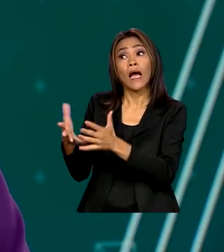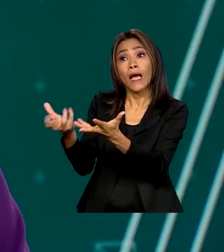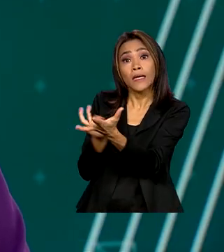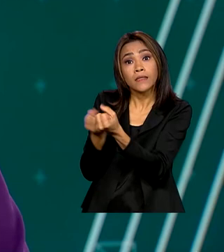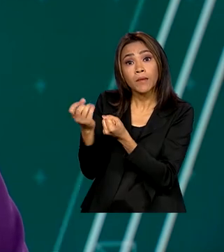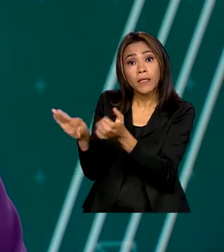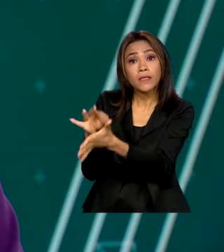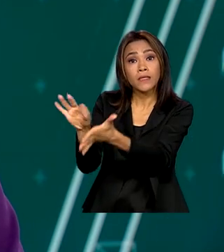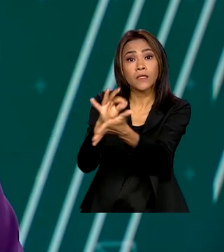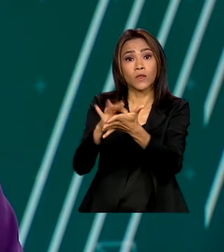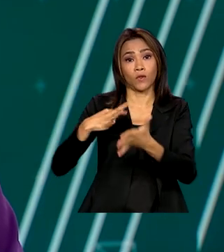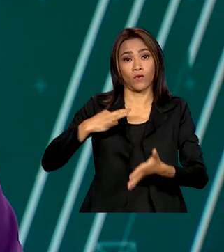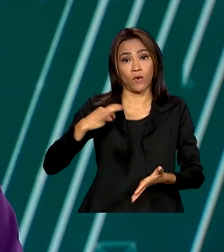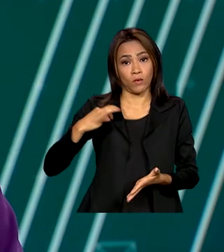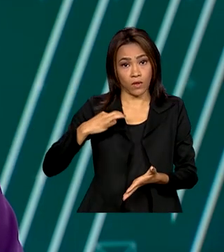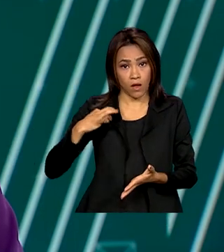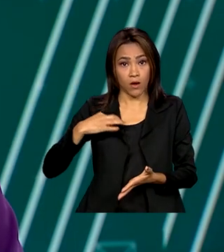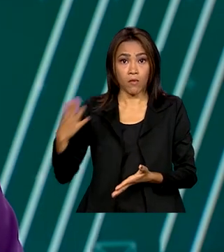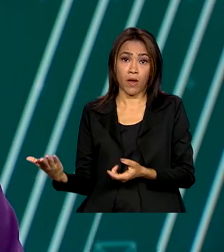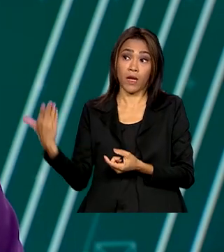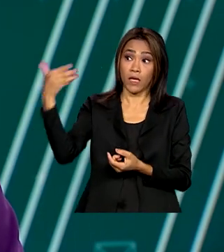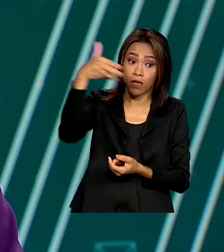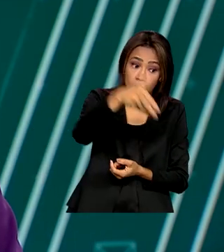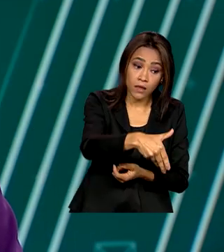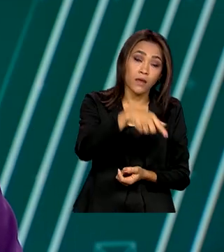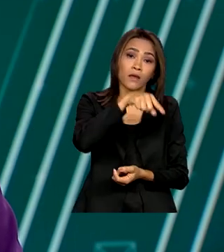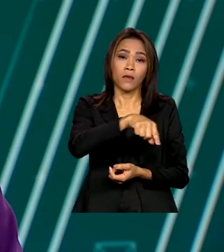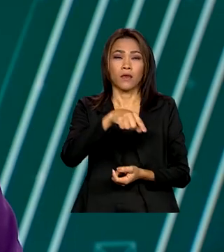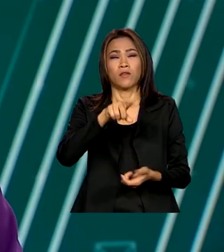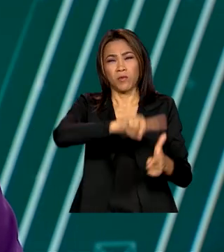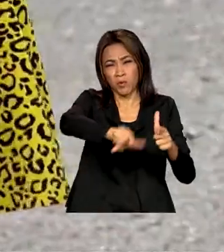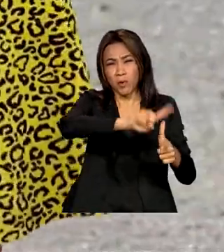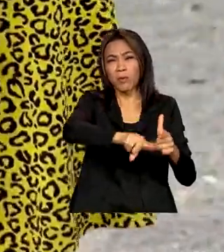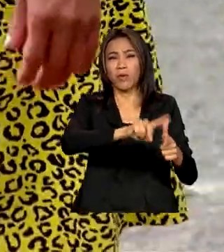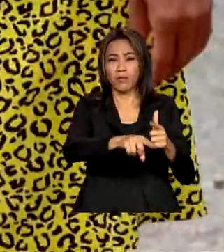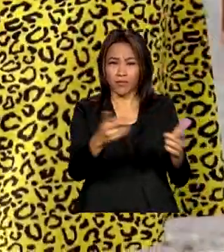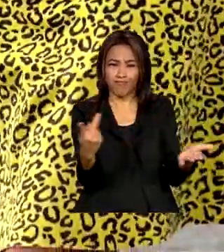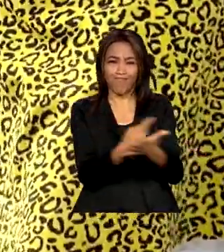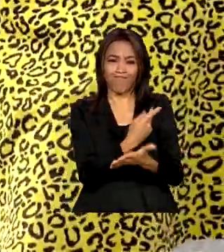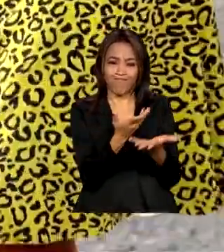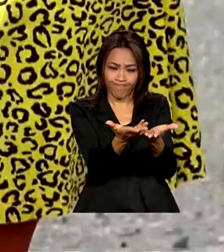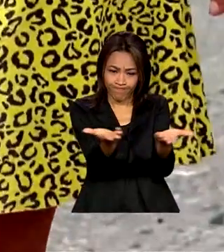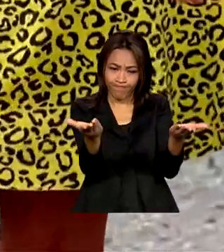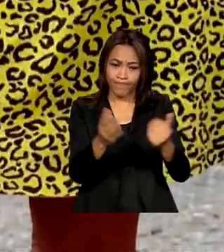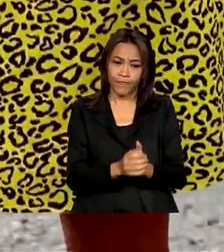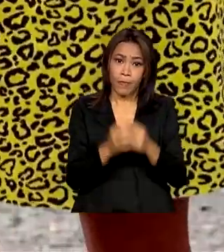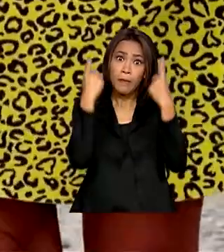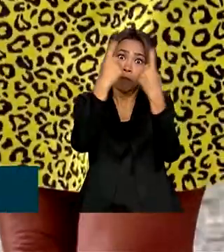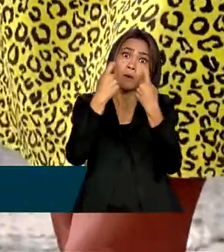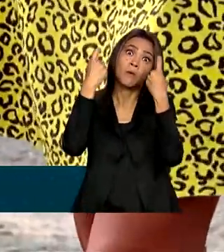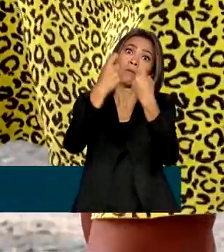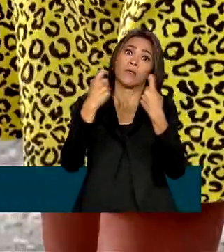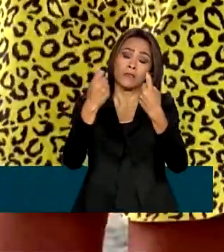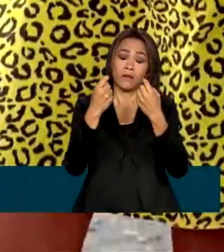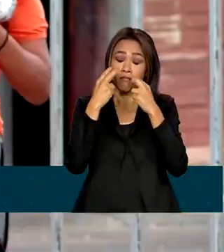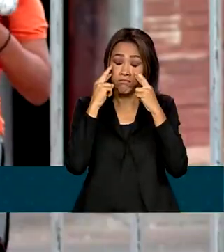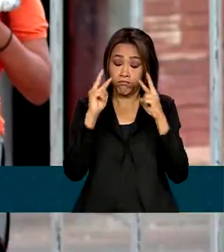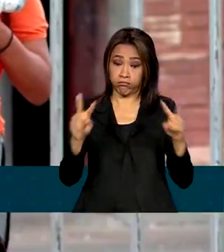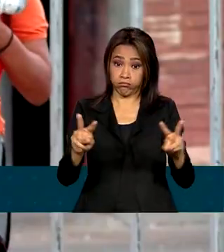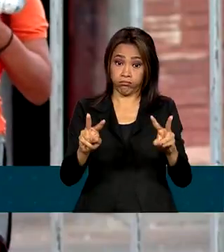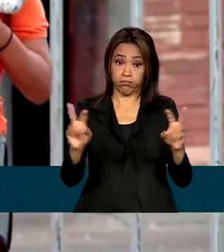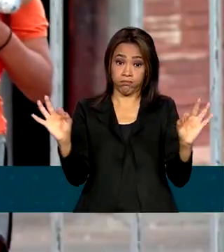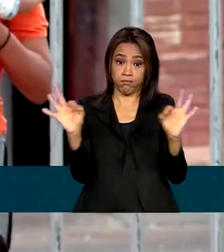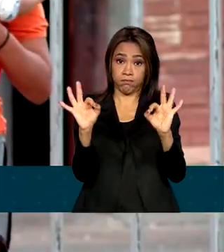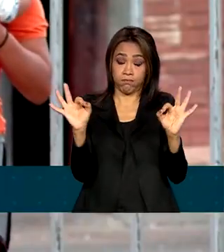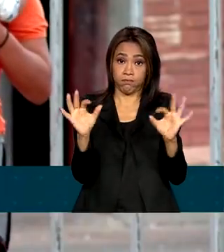novos voluntários em busca de reforço para a crise humanitária. O motivo da preocupação é visível e